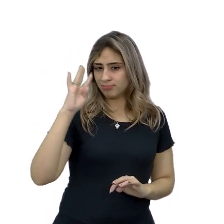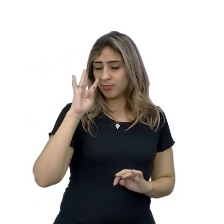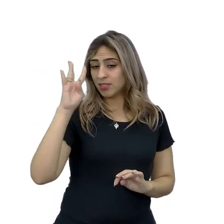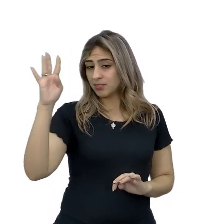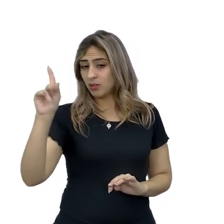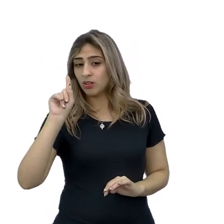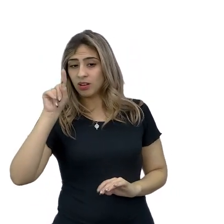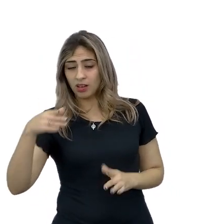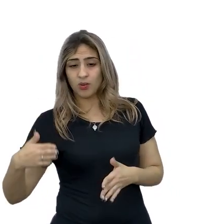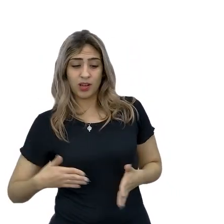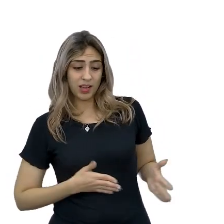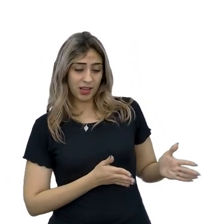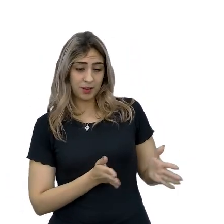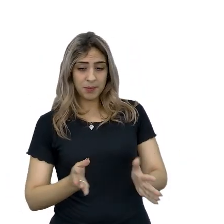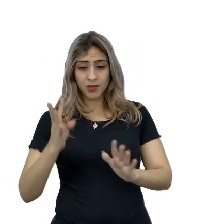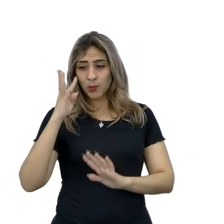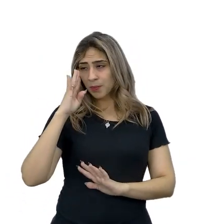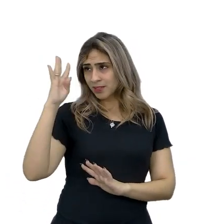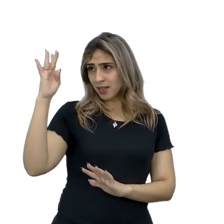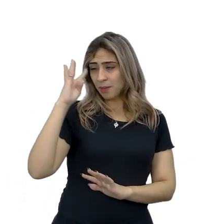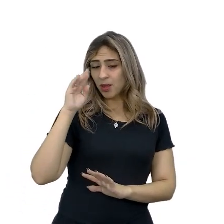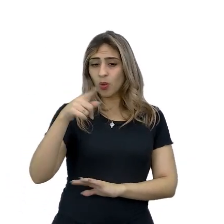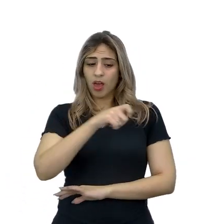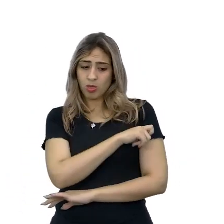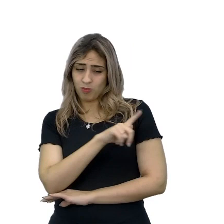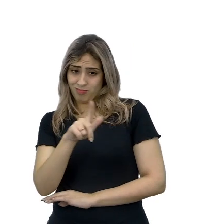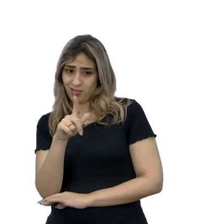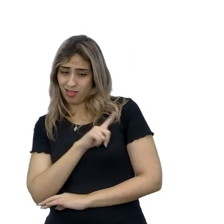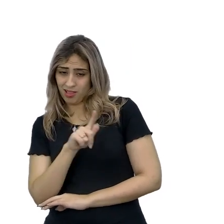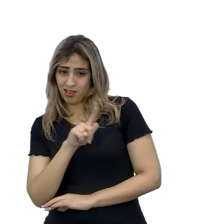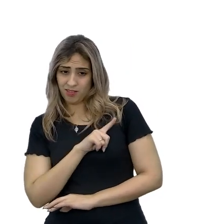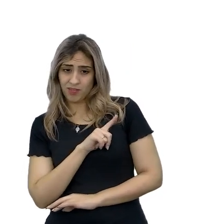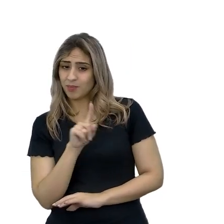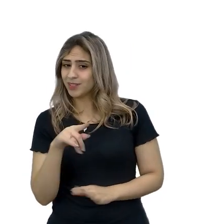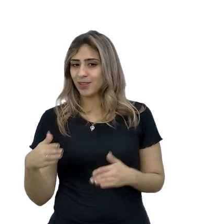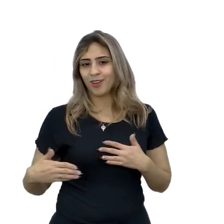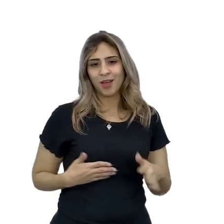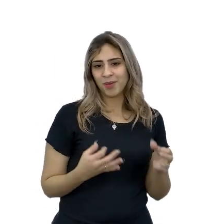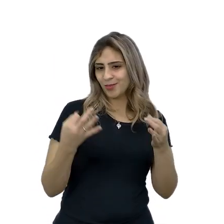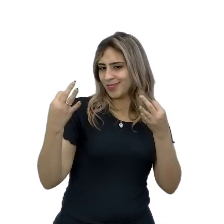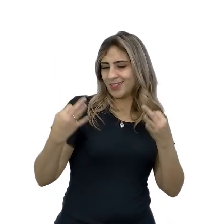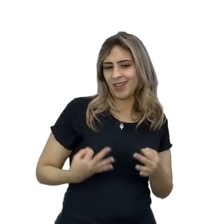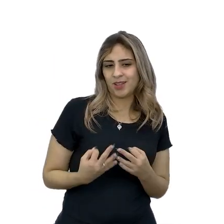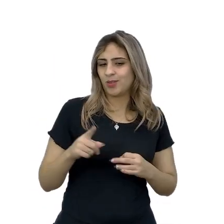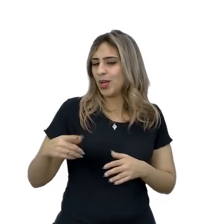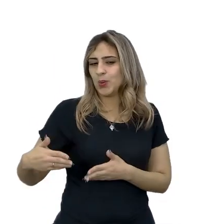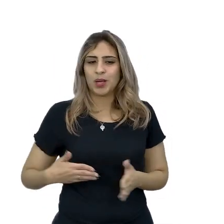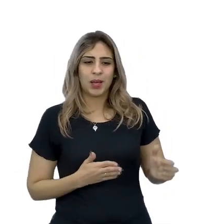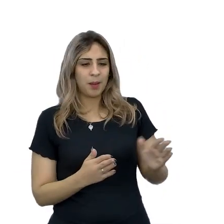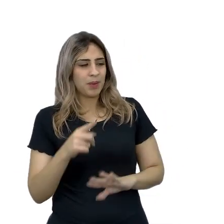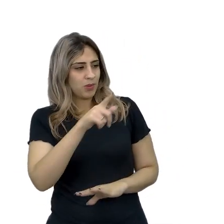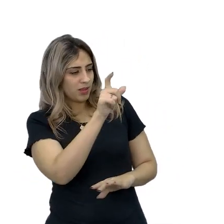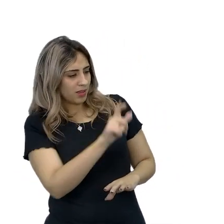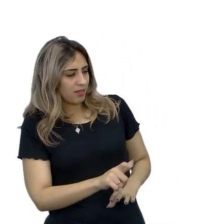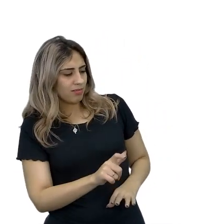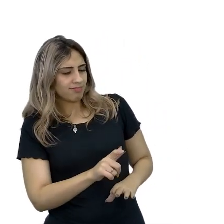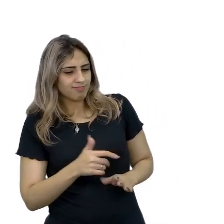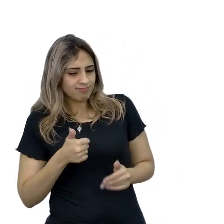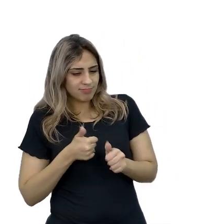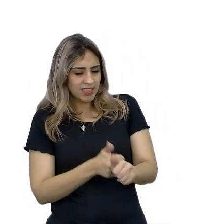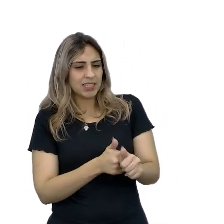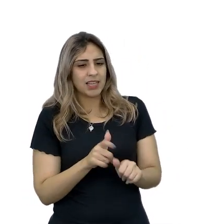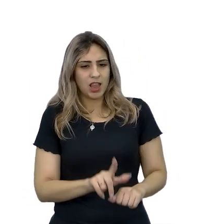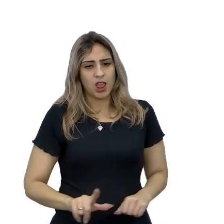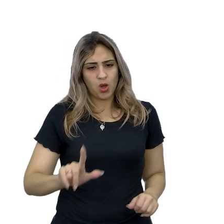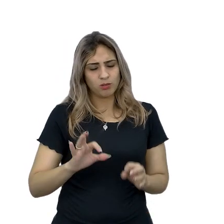distrator, ele é um caminho de um pensamento que o aluno teve que não é o caminho correto, não é o caminho que ele iria seguir na lógica para